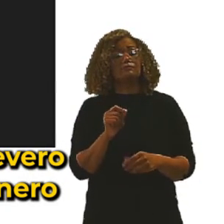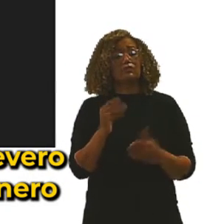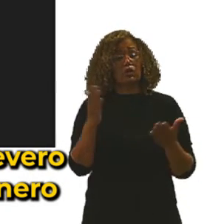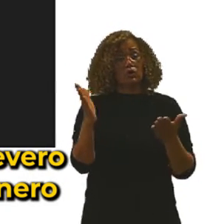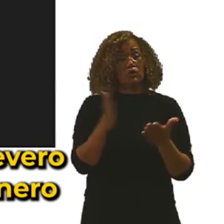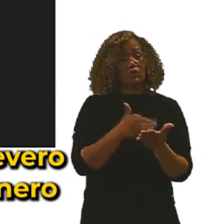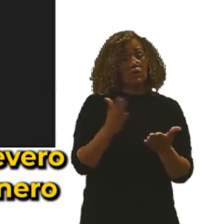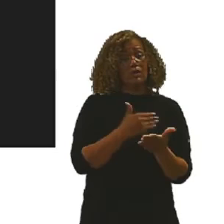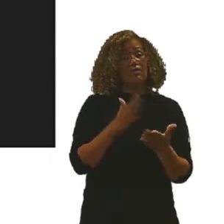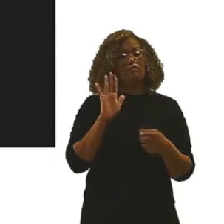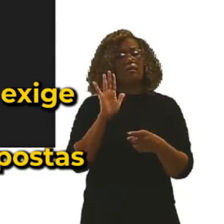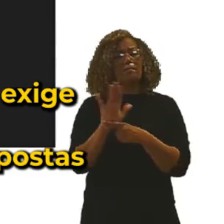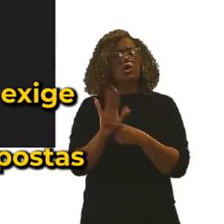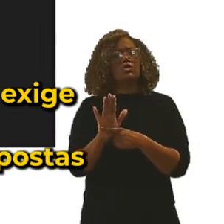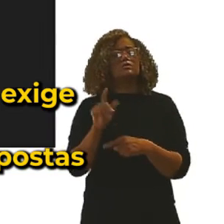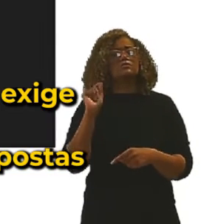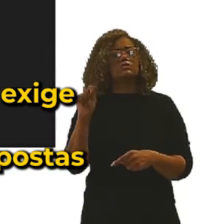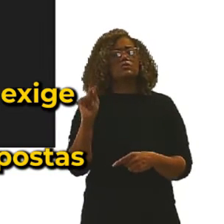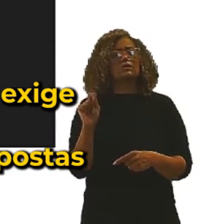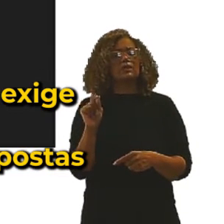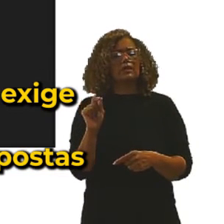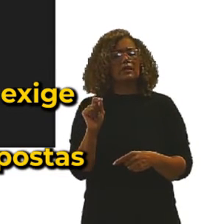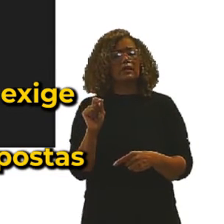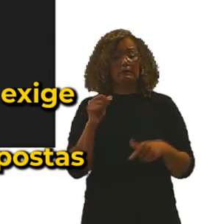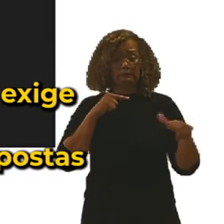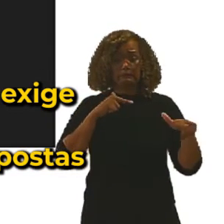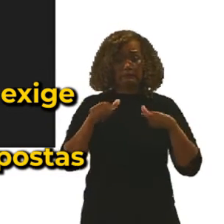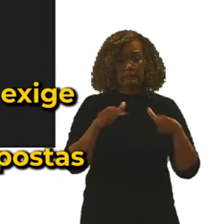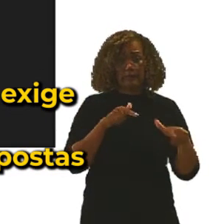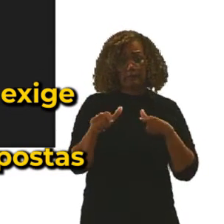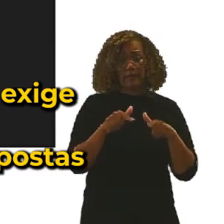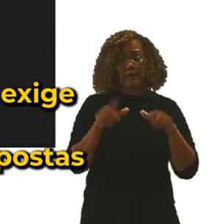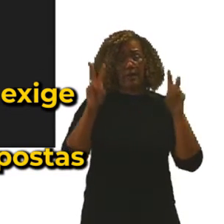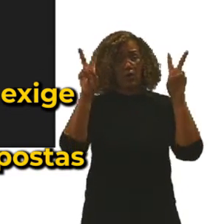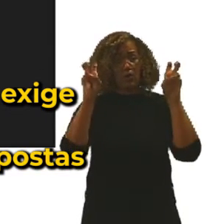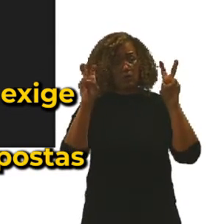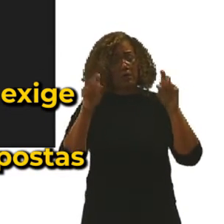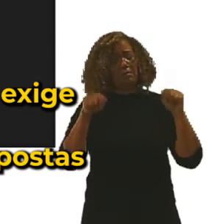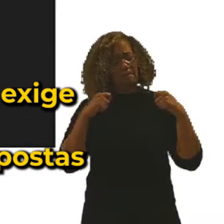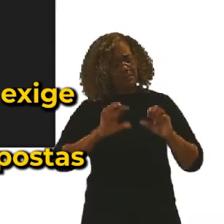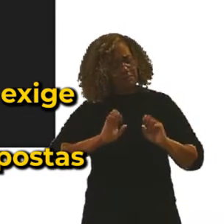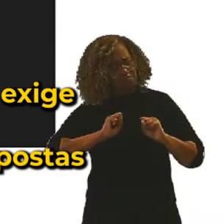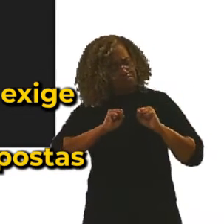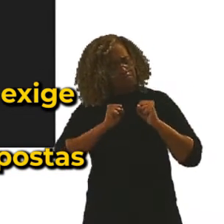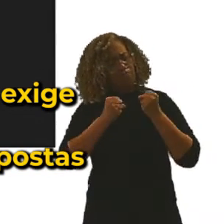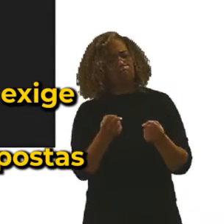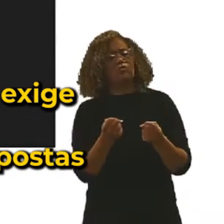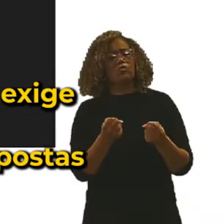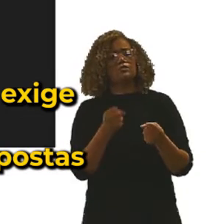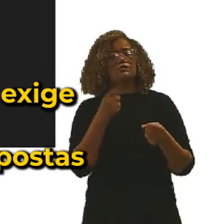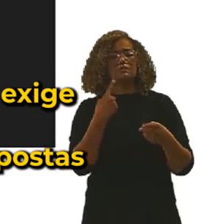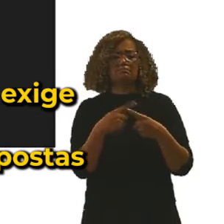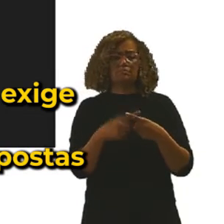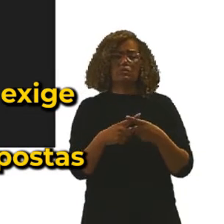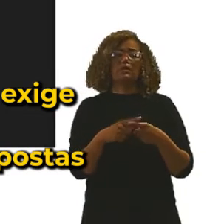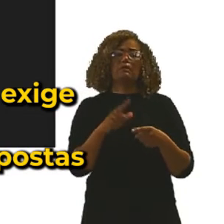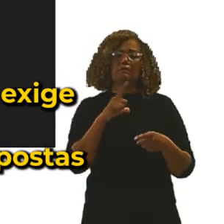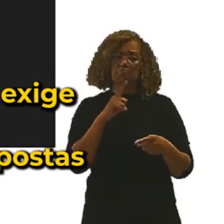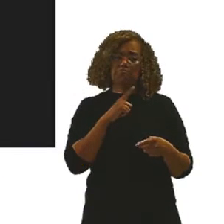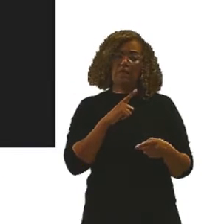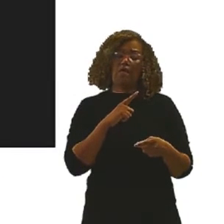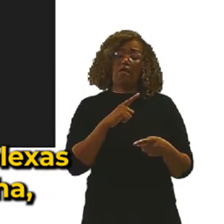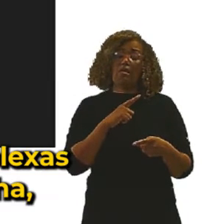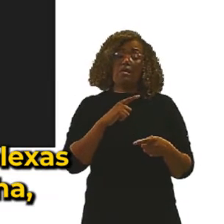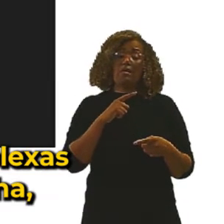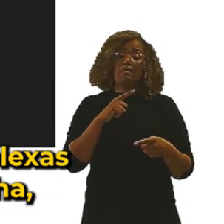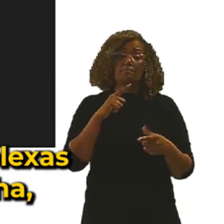Justiça e uma Perspectiva de Gênero, nos mostra que trabalhar com a temática exige respostas complexas, porque problemas complexos não têm respostas